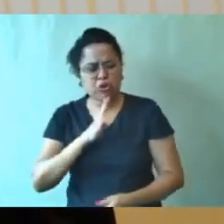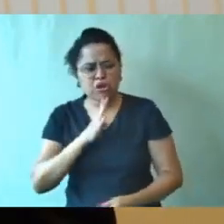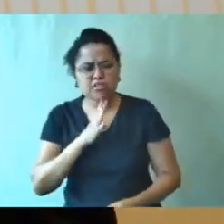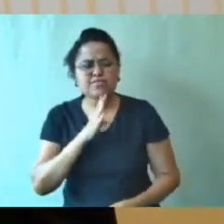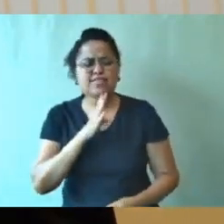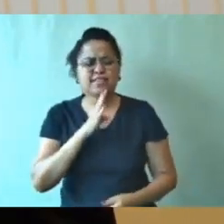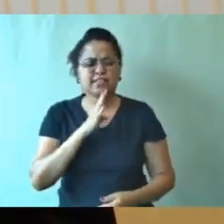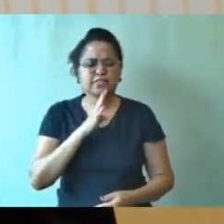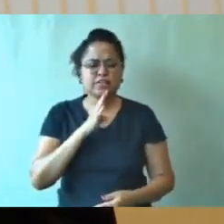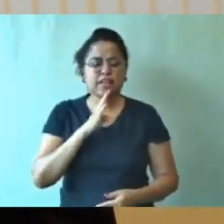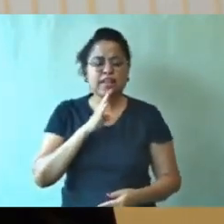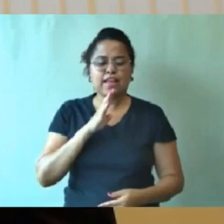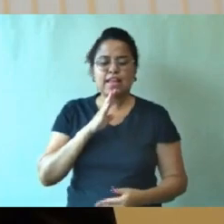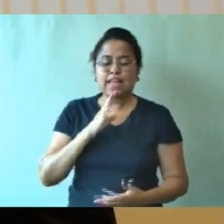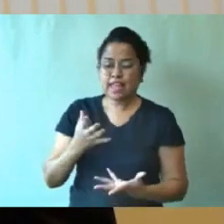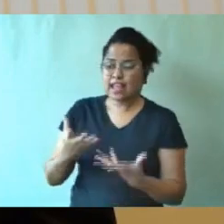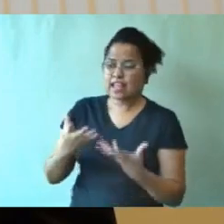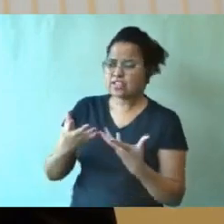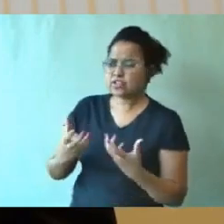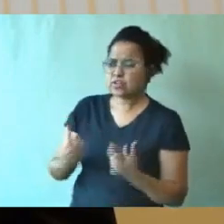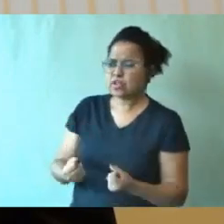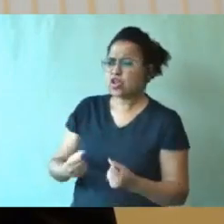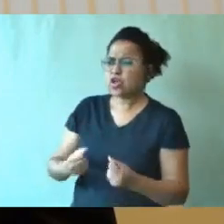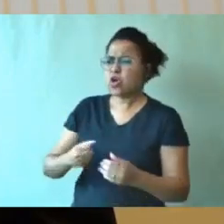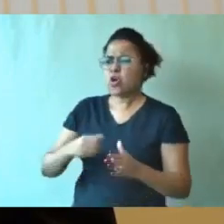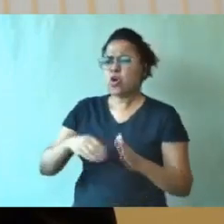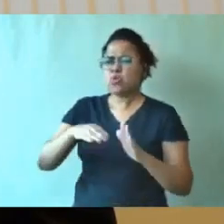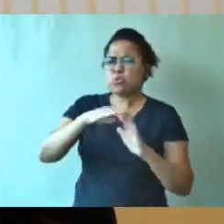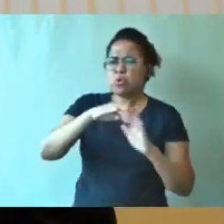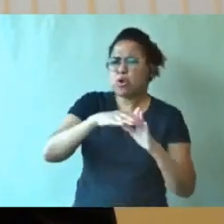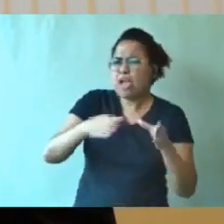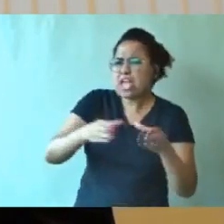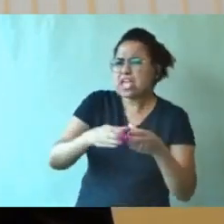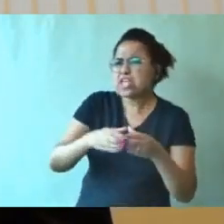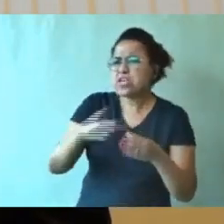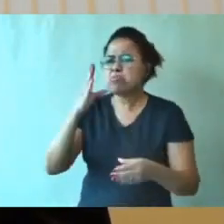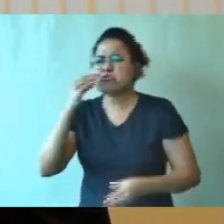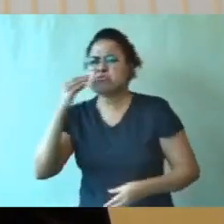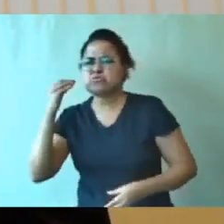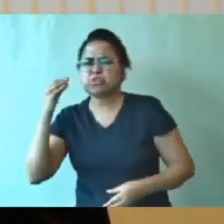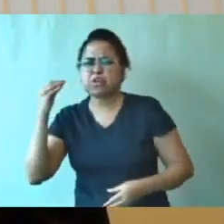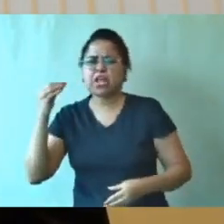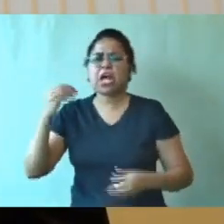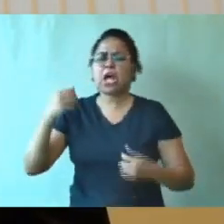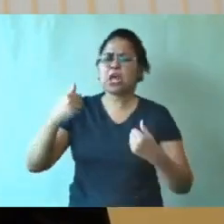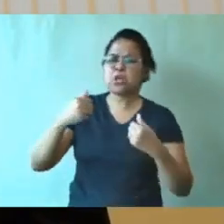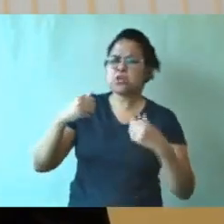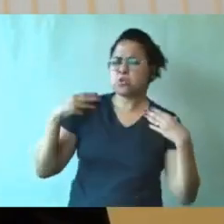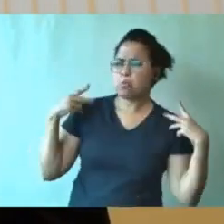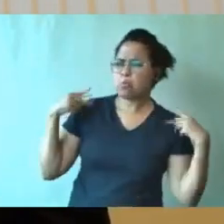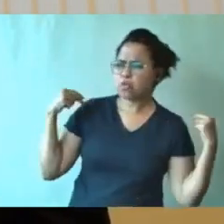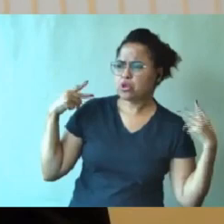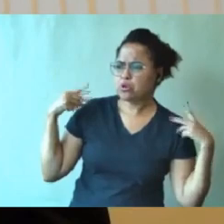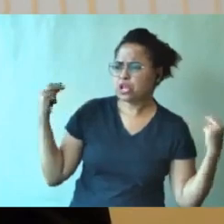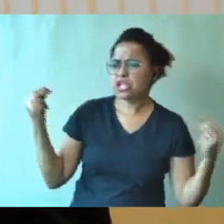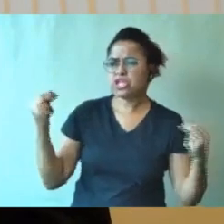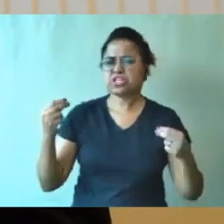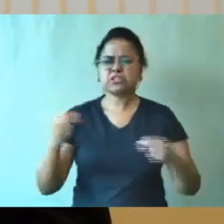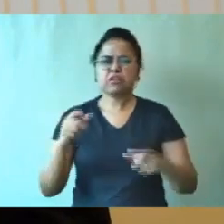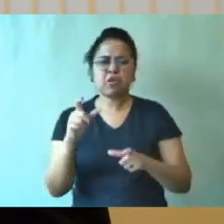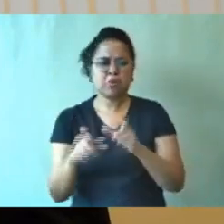Ele estava assumindo todo o ativo da Torre, sua equipe de funcionários, de motorista, manutenção,